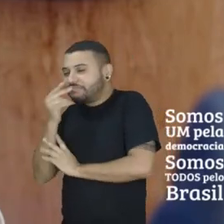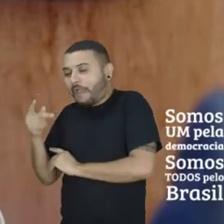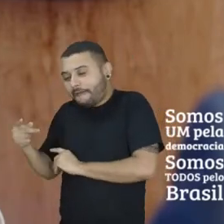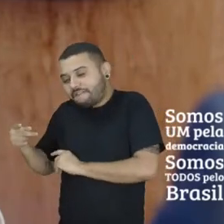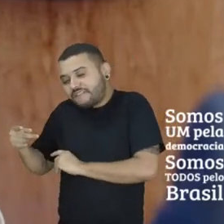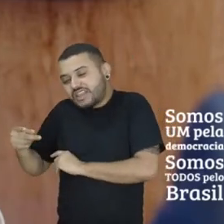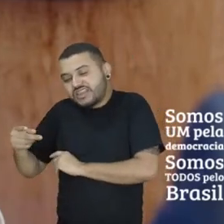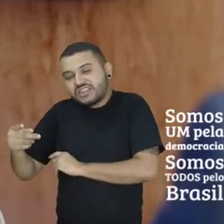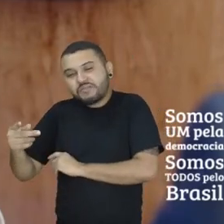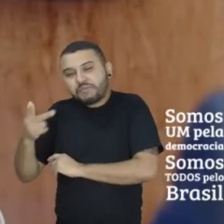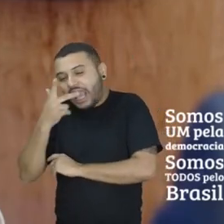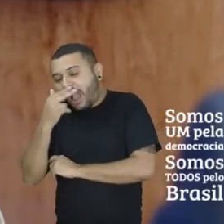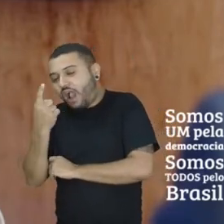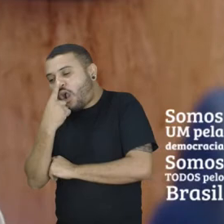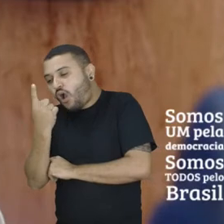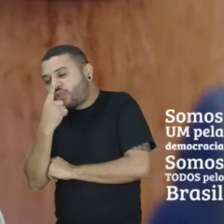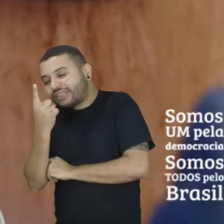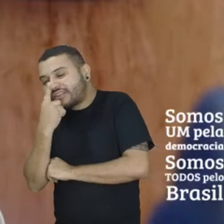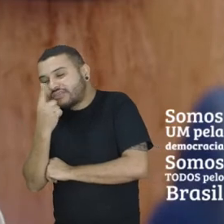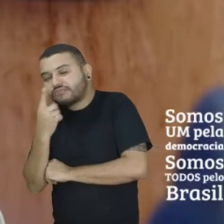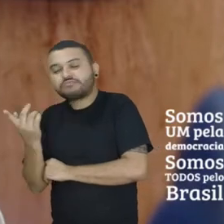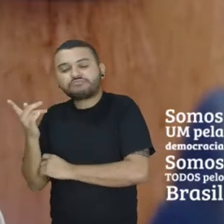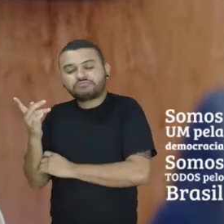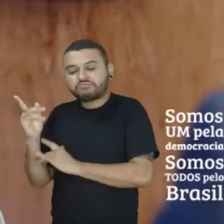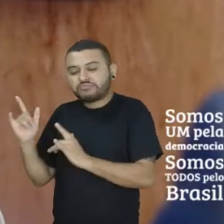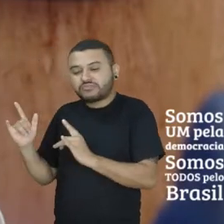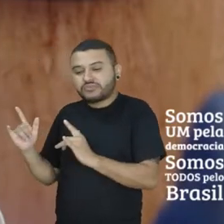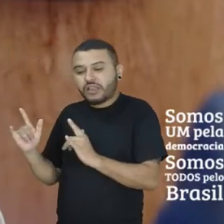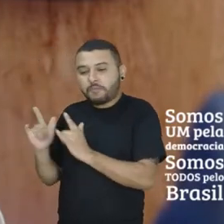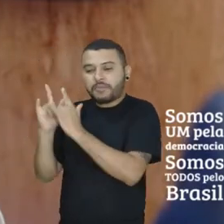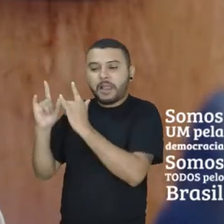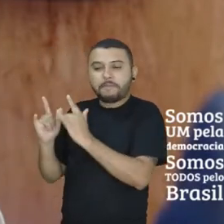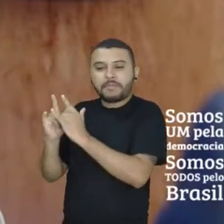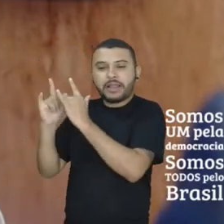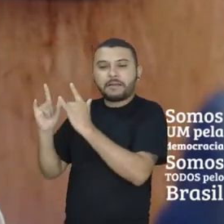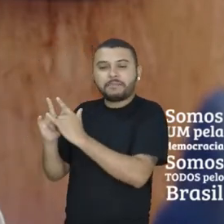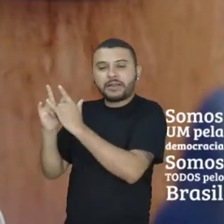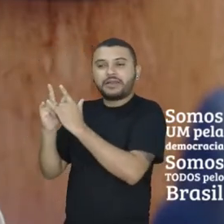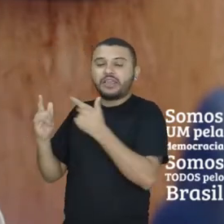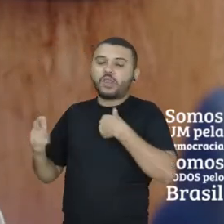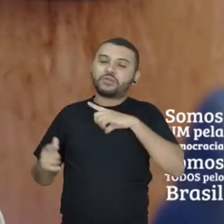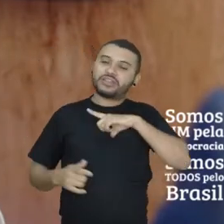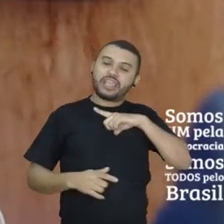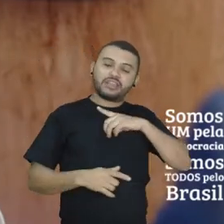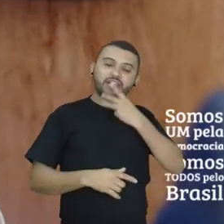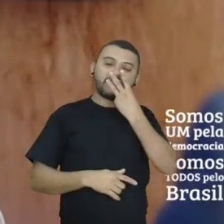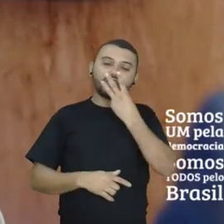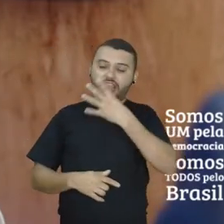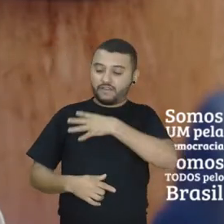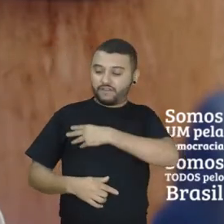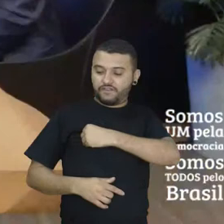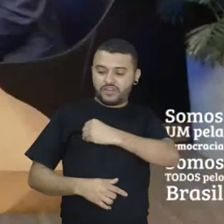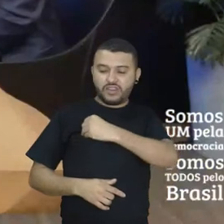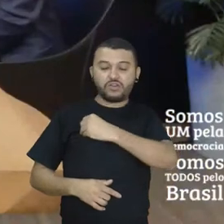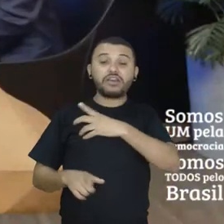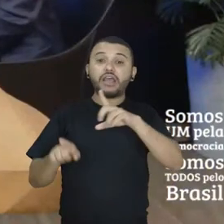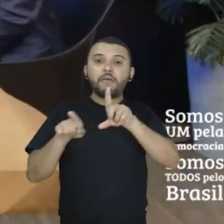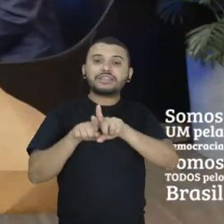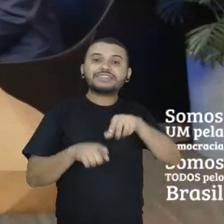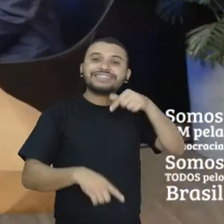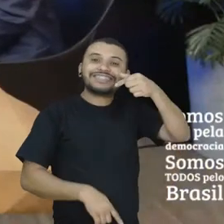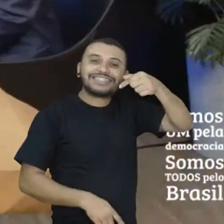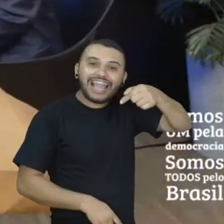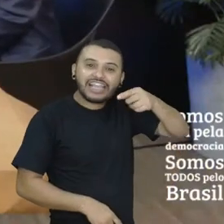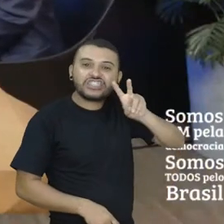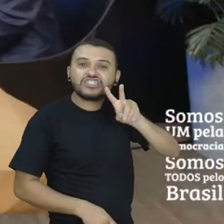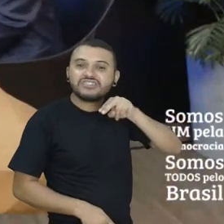comum, é muito bonito. E a família, né? Eu tenho 3 filhos, 7 netos. 7 netos, já.